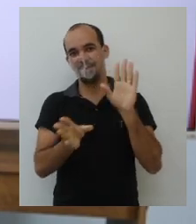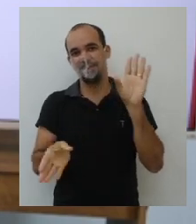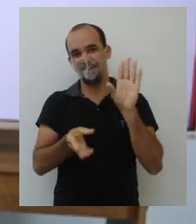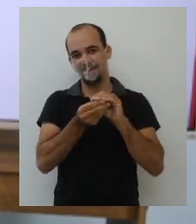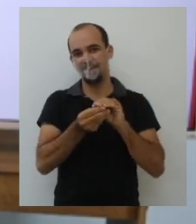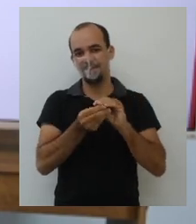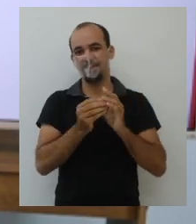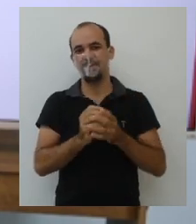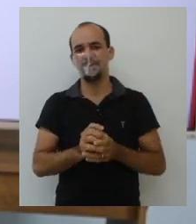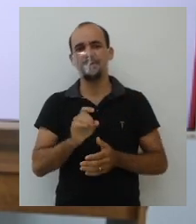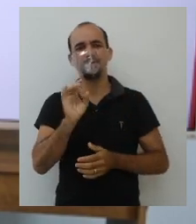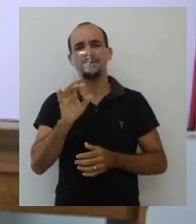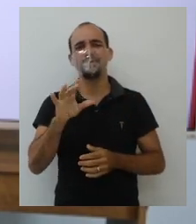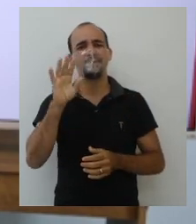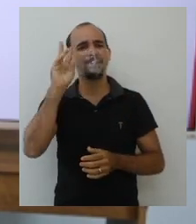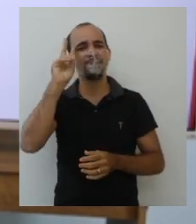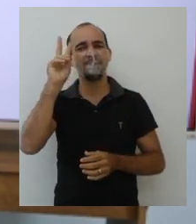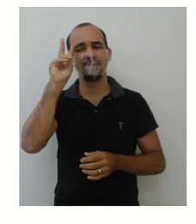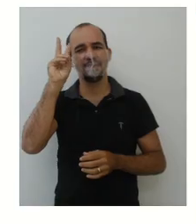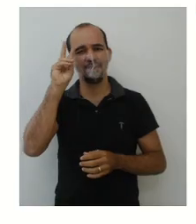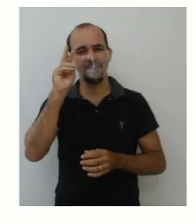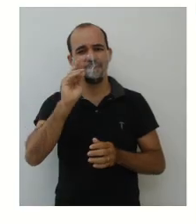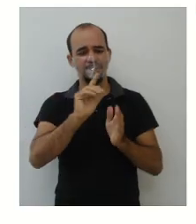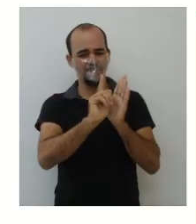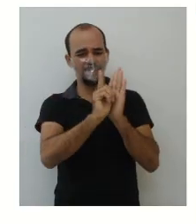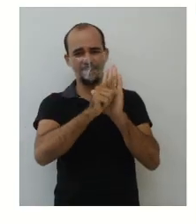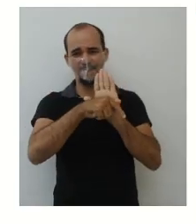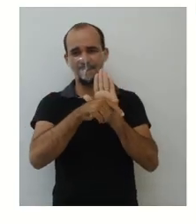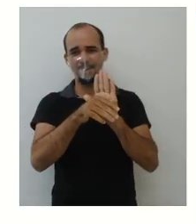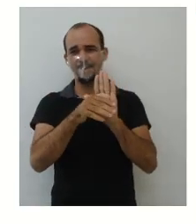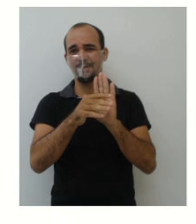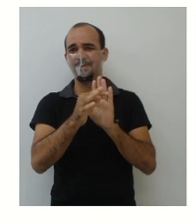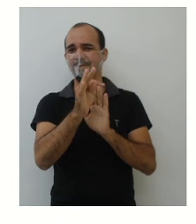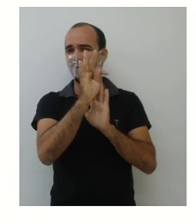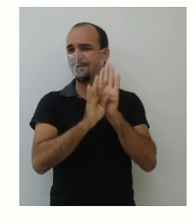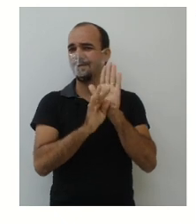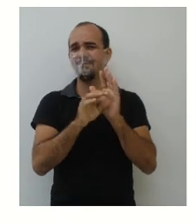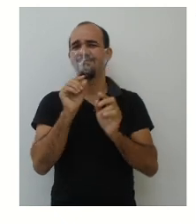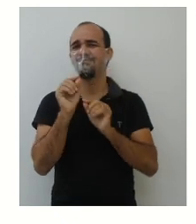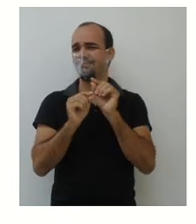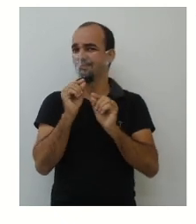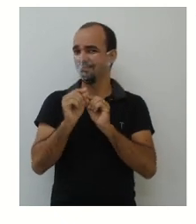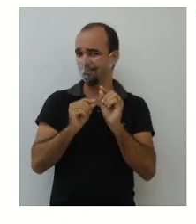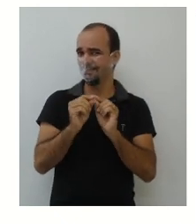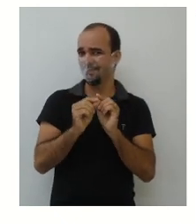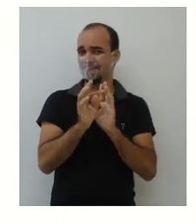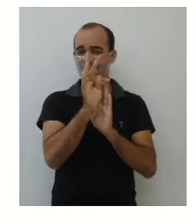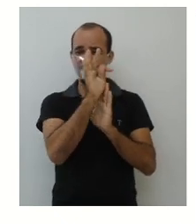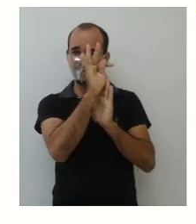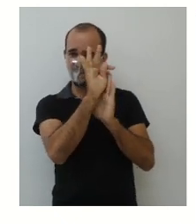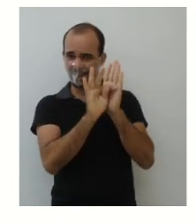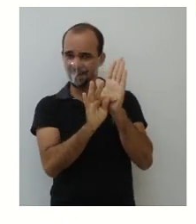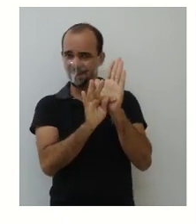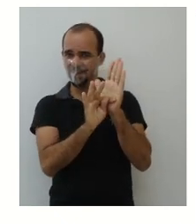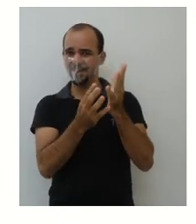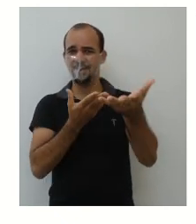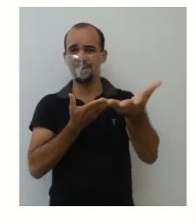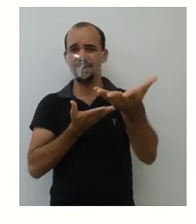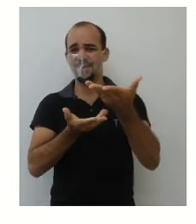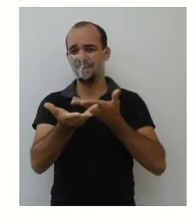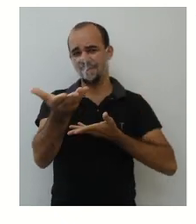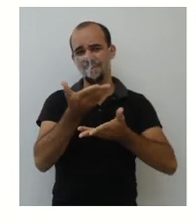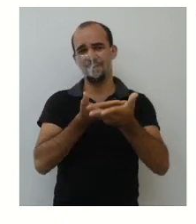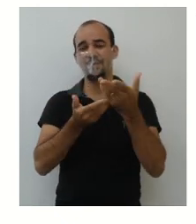Então, só para a gente lembrar, os gêneros textuais, eles são aqueles textos que promovem uma interação